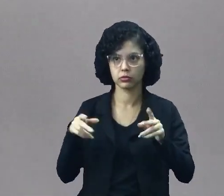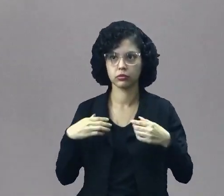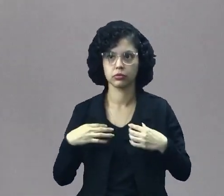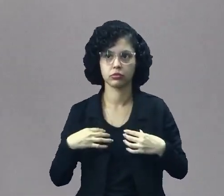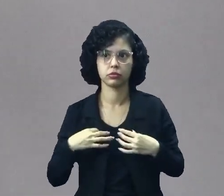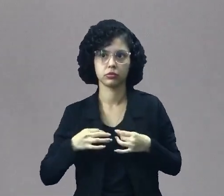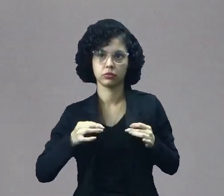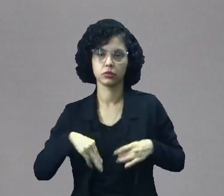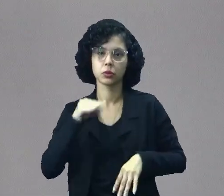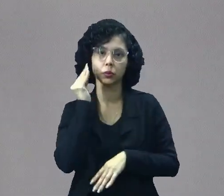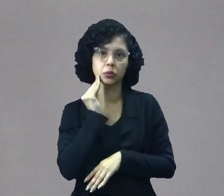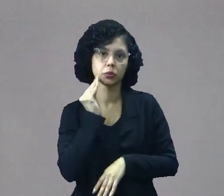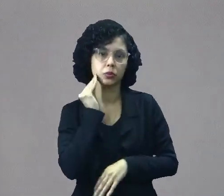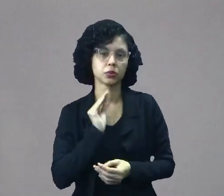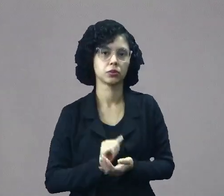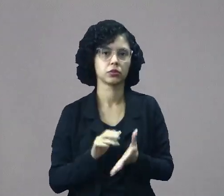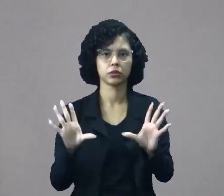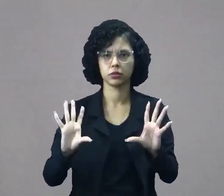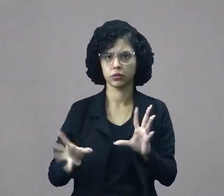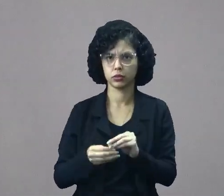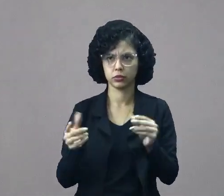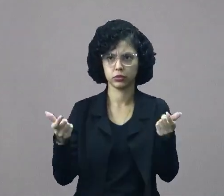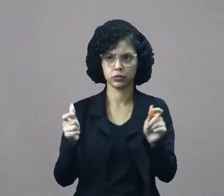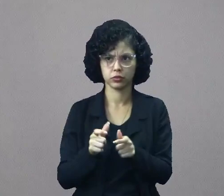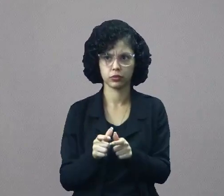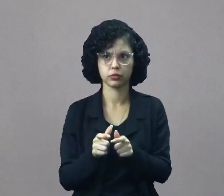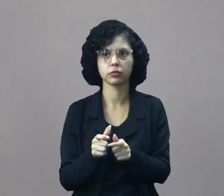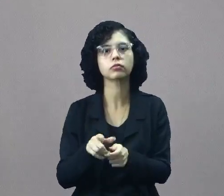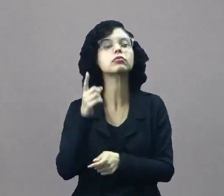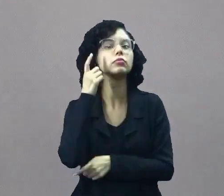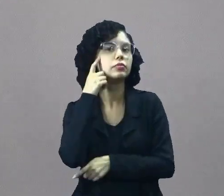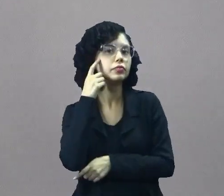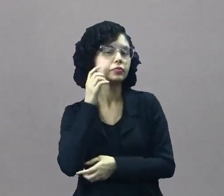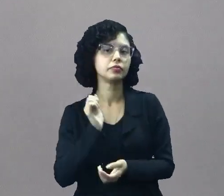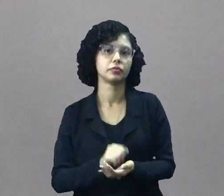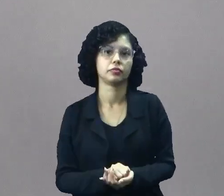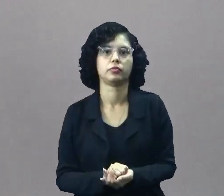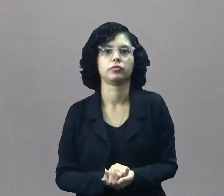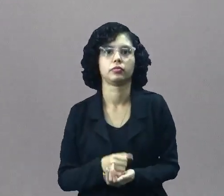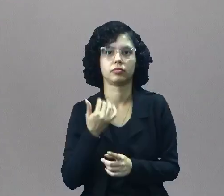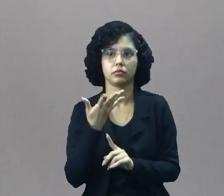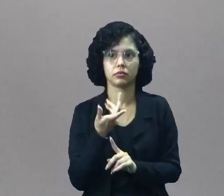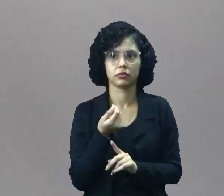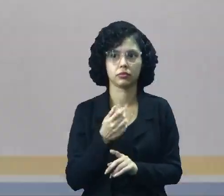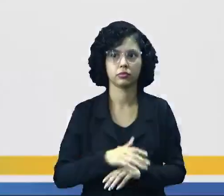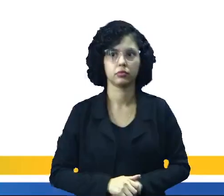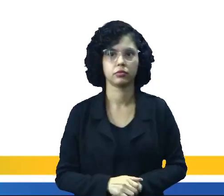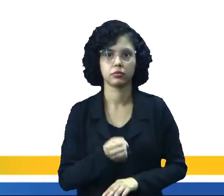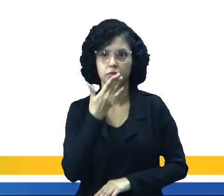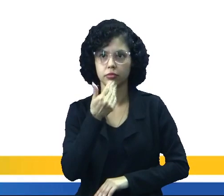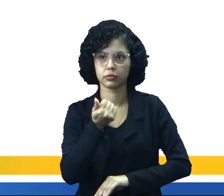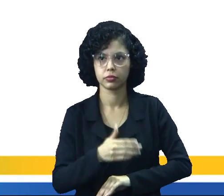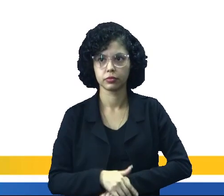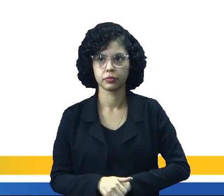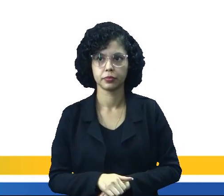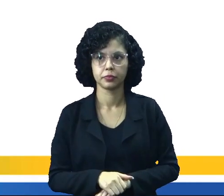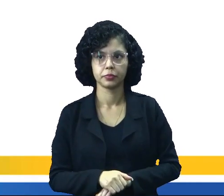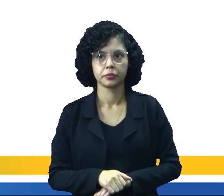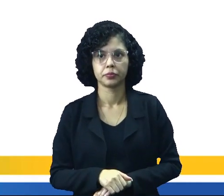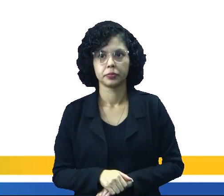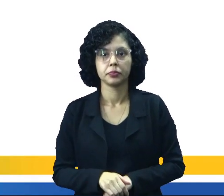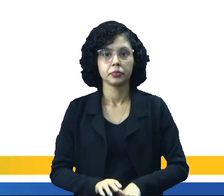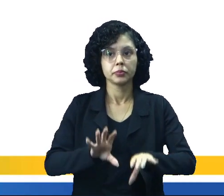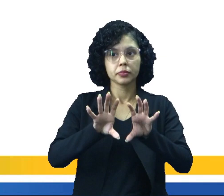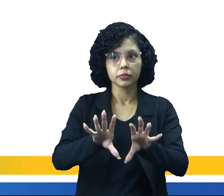a tentar exemplificar esse pensamento, né? O pensamento do artista. Beleza?